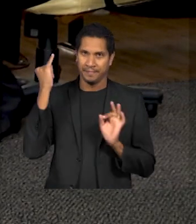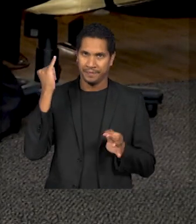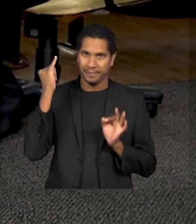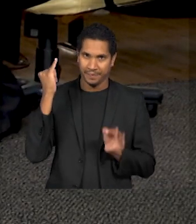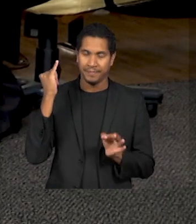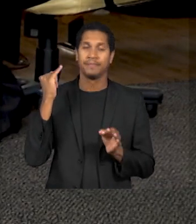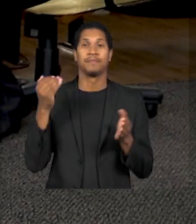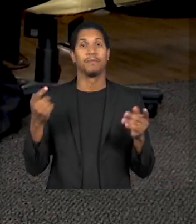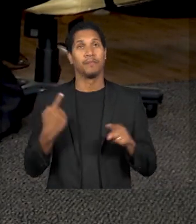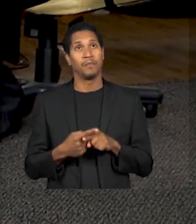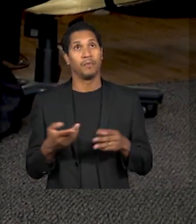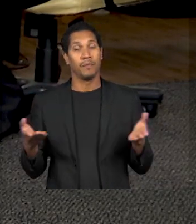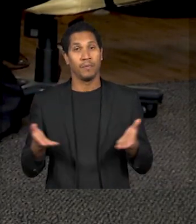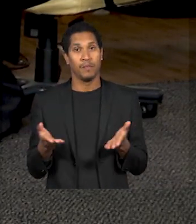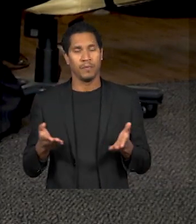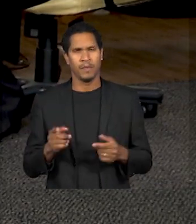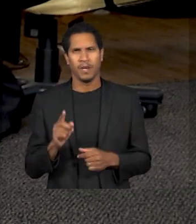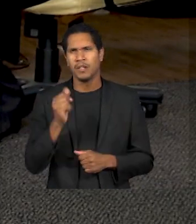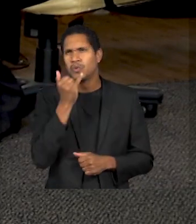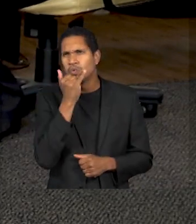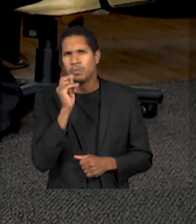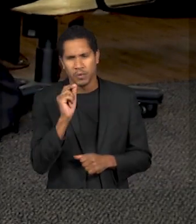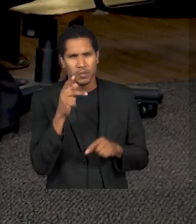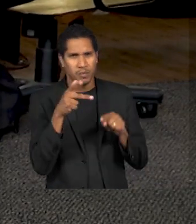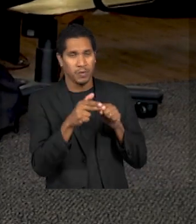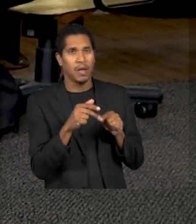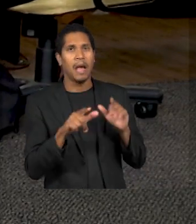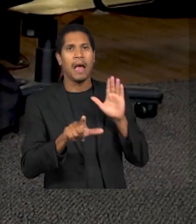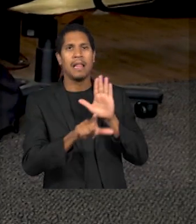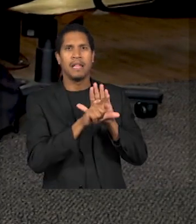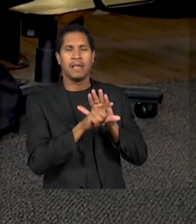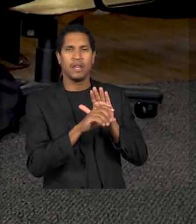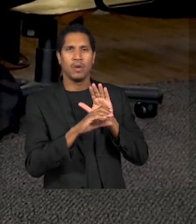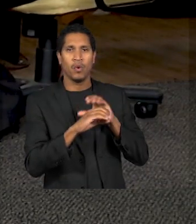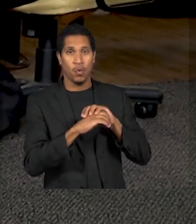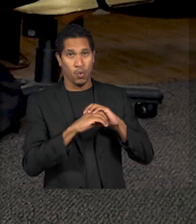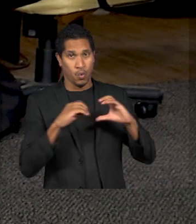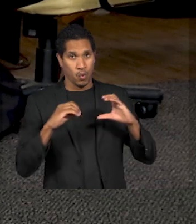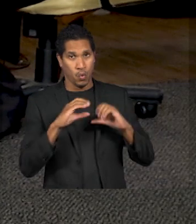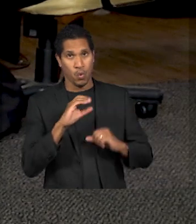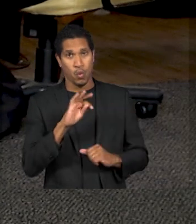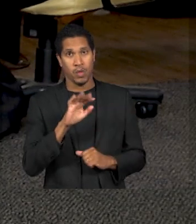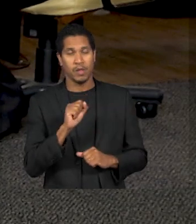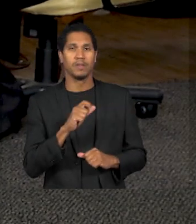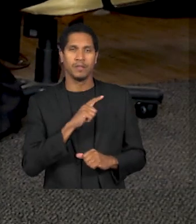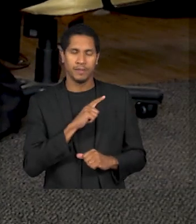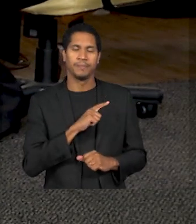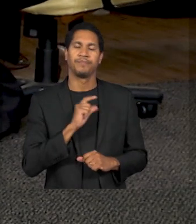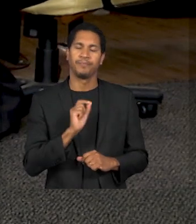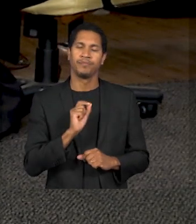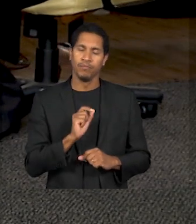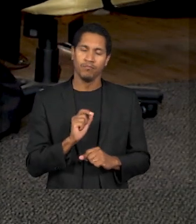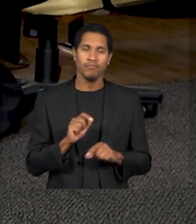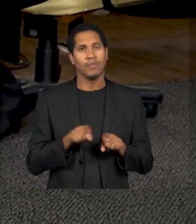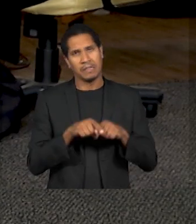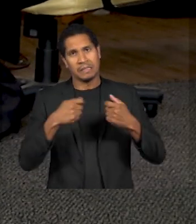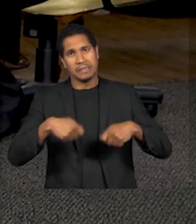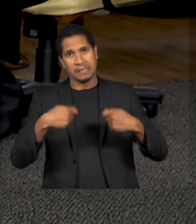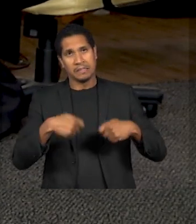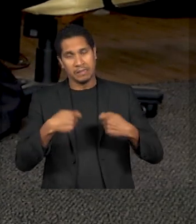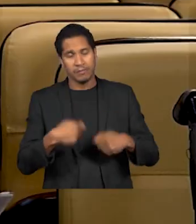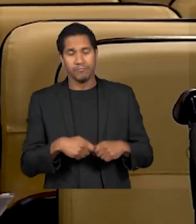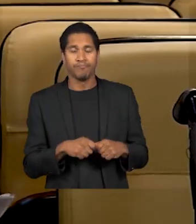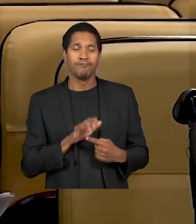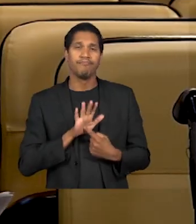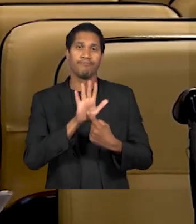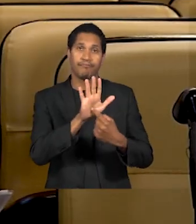porque agora... Deixa eu te falar, a lei de cotas, ela veio de uma forma bastante necessária,